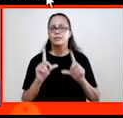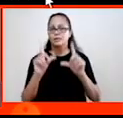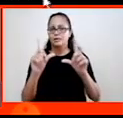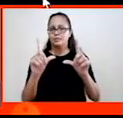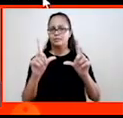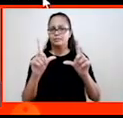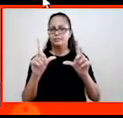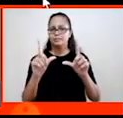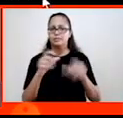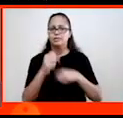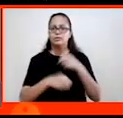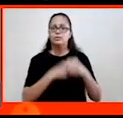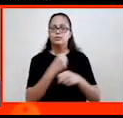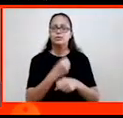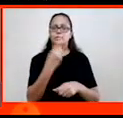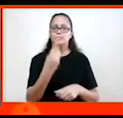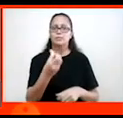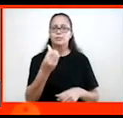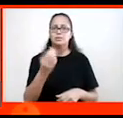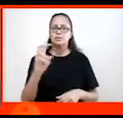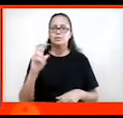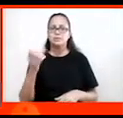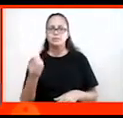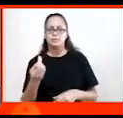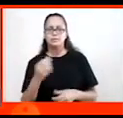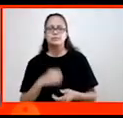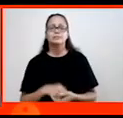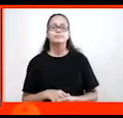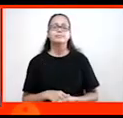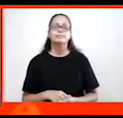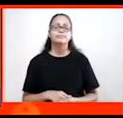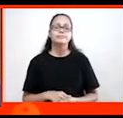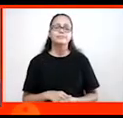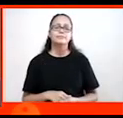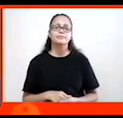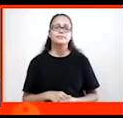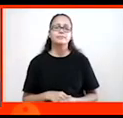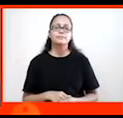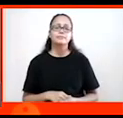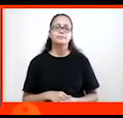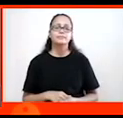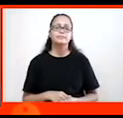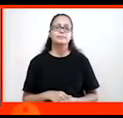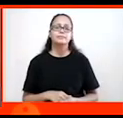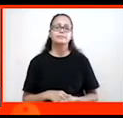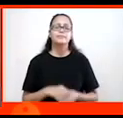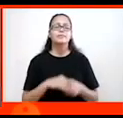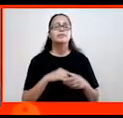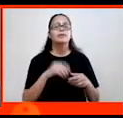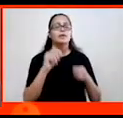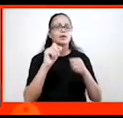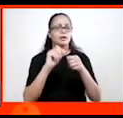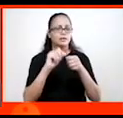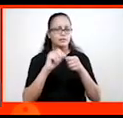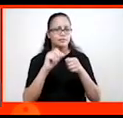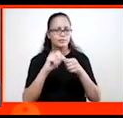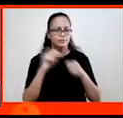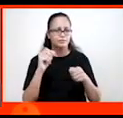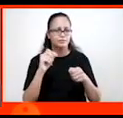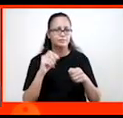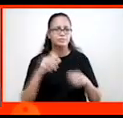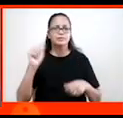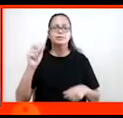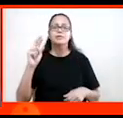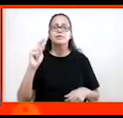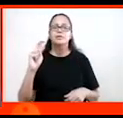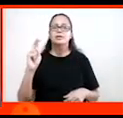imagem de 1656. Continuando, então, a produção artesanal, o artesanato